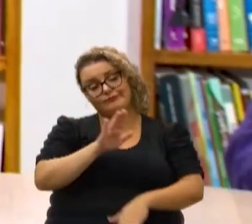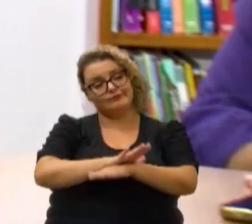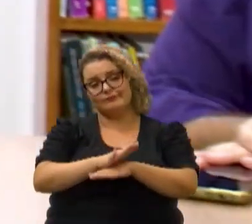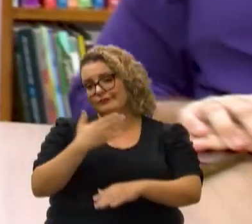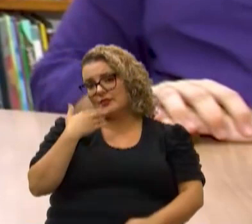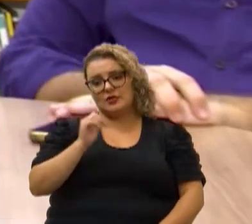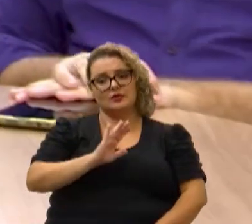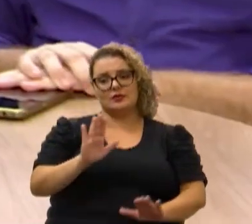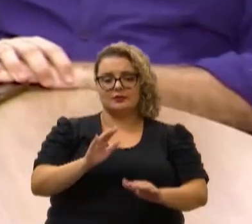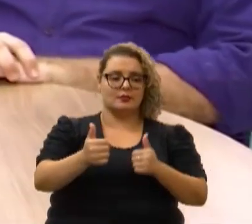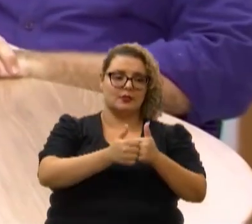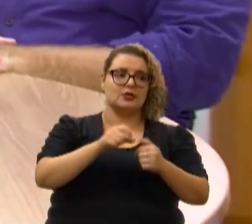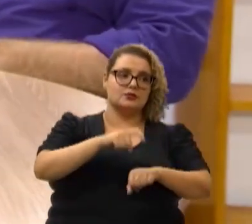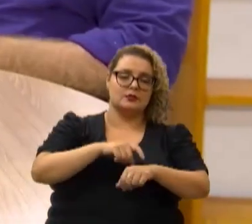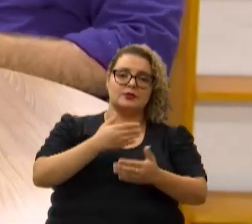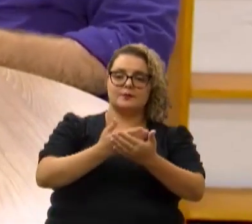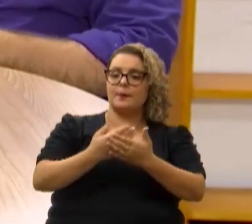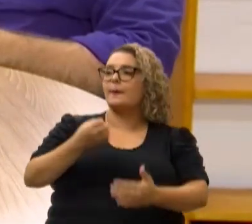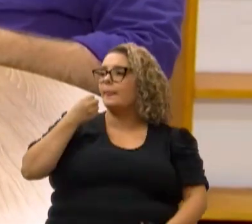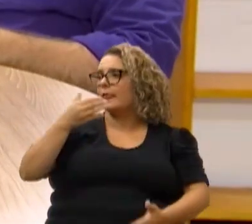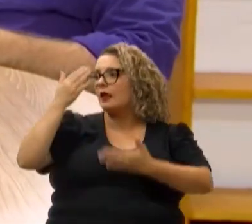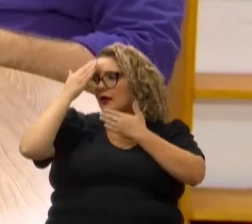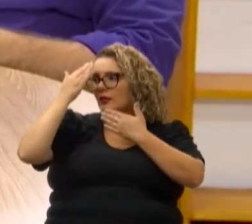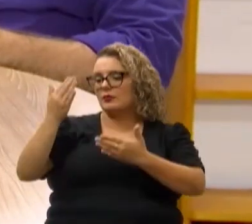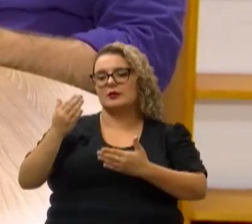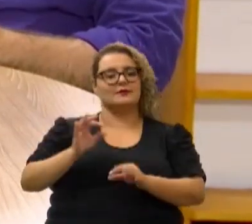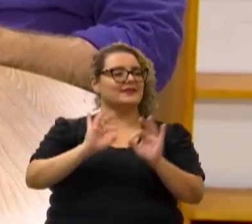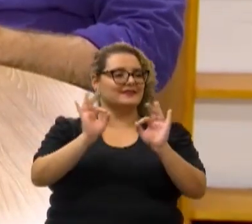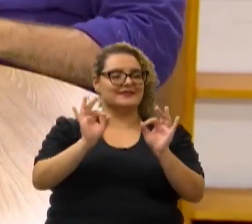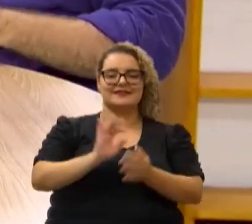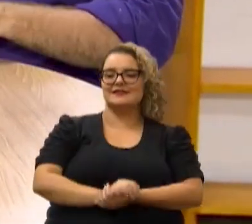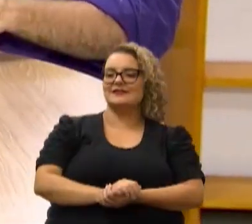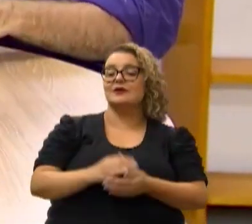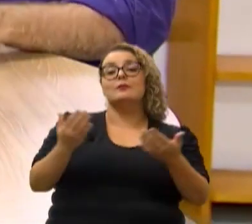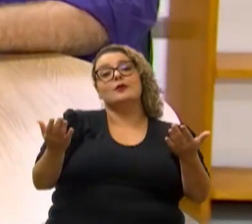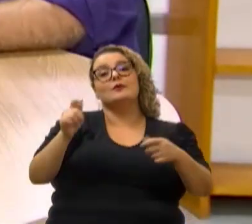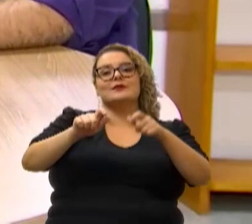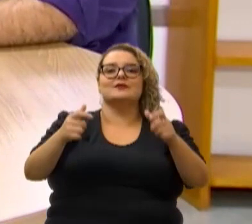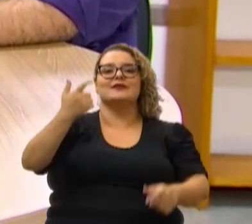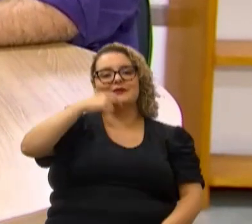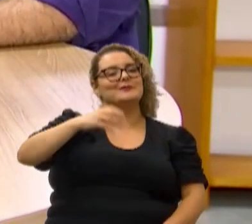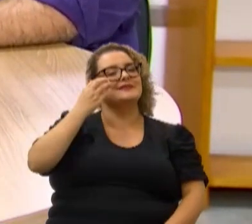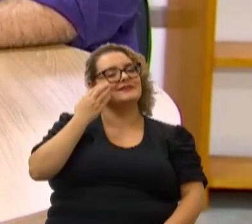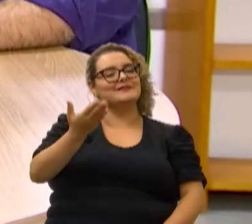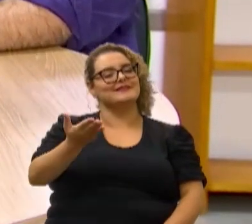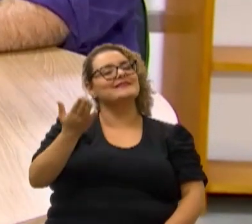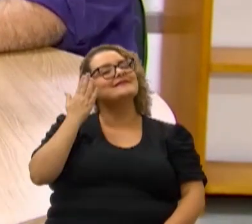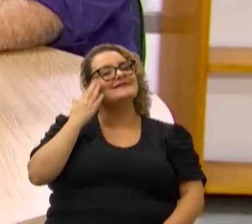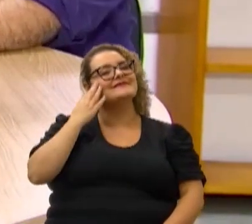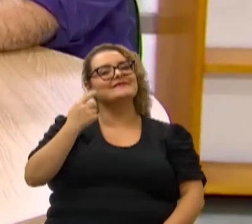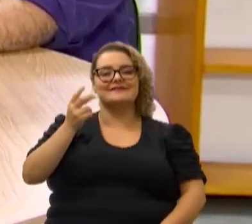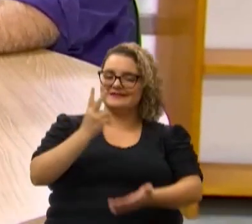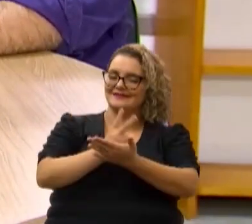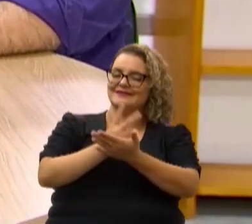não ter perto nos momentos de estudo. Boa, muito obrigado. Imagina. Valeu. Bom, pessoal, eu sou o André Aranha e você já sabe, né?